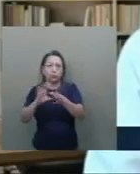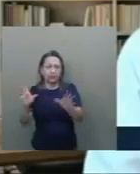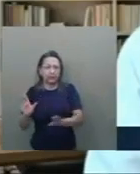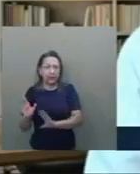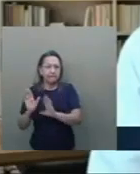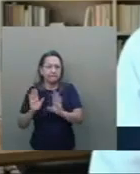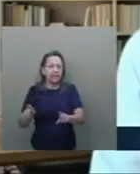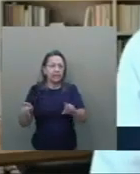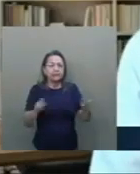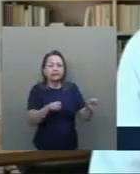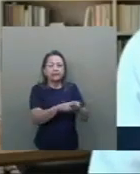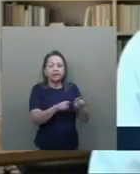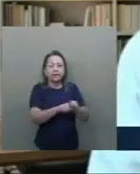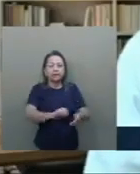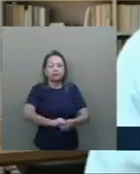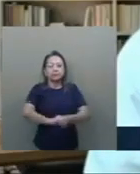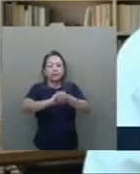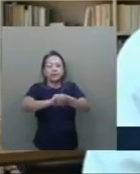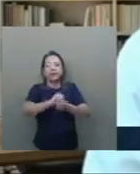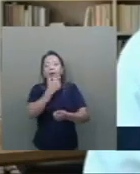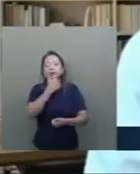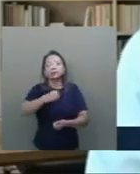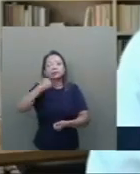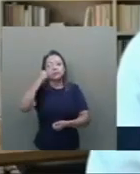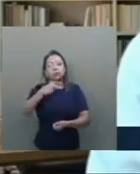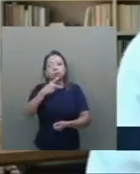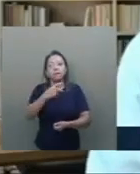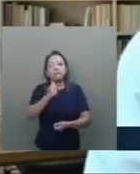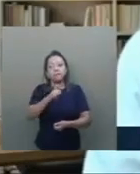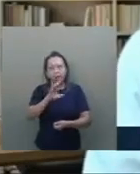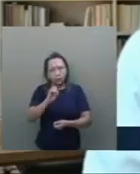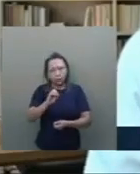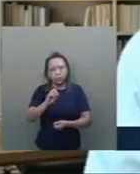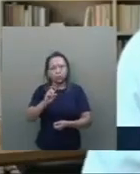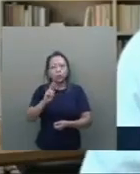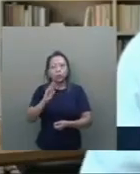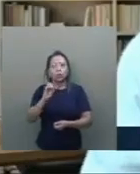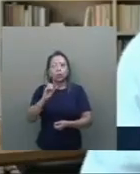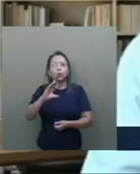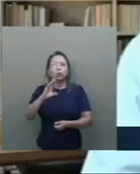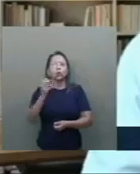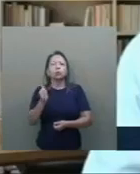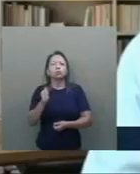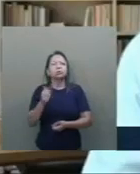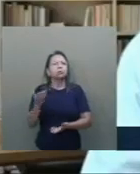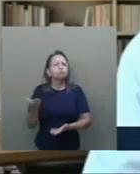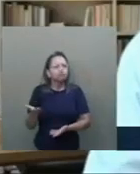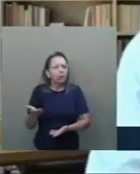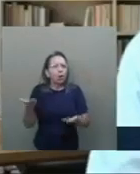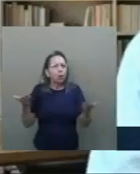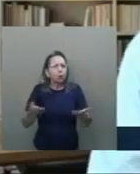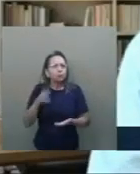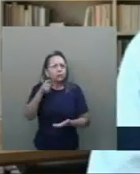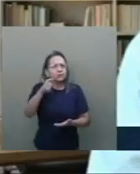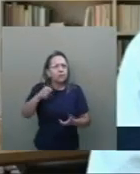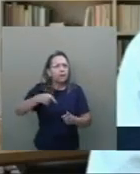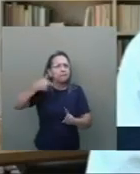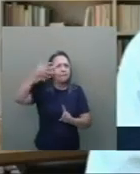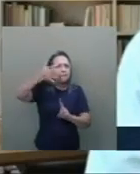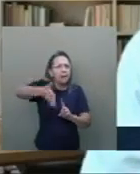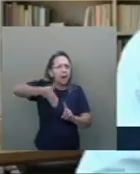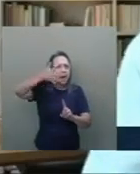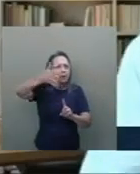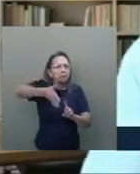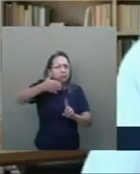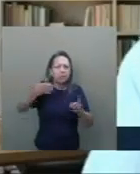cumprimentar o senador Paulo Rocha. Paulo Rocha, você fez um dos discursos mais brilhantes da tua vida,